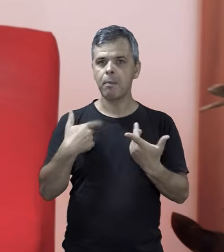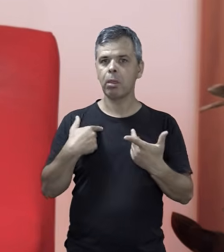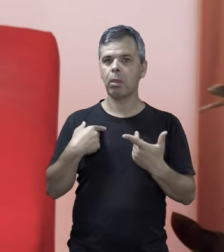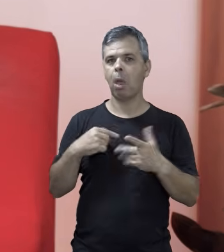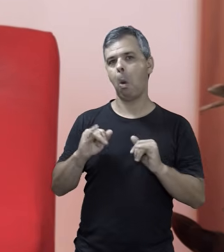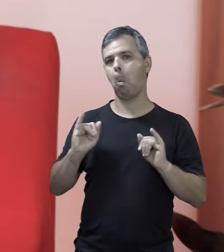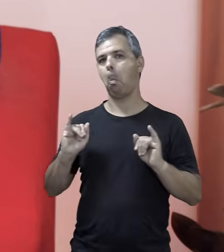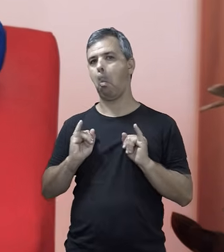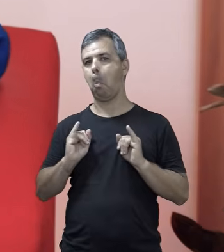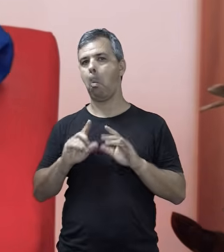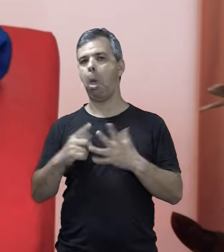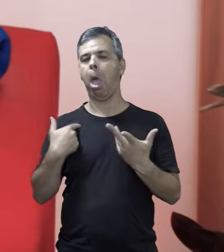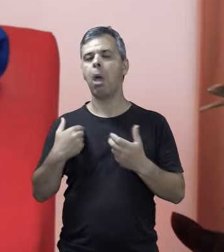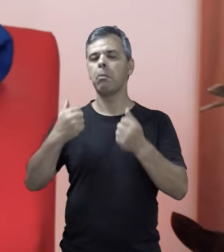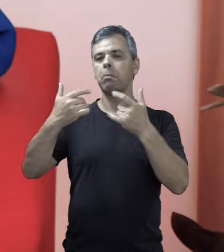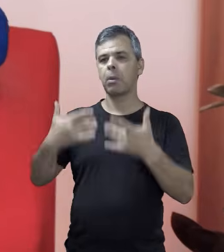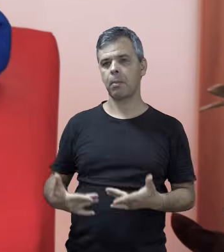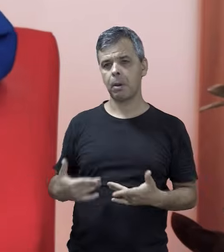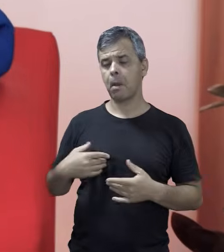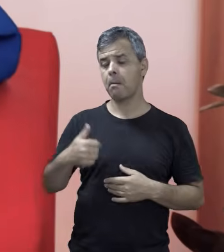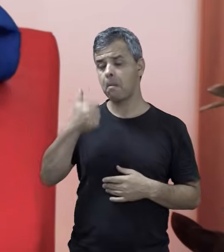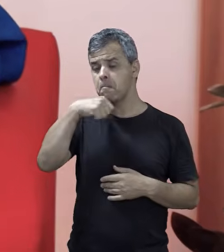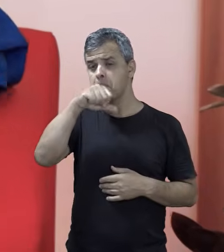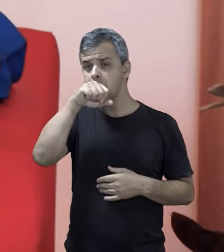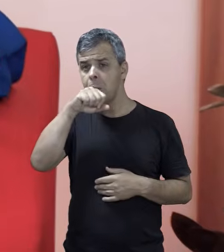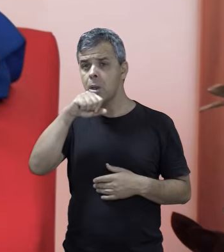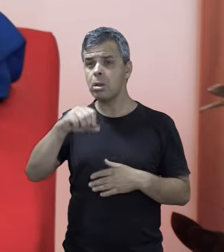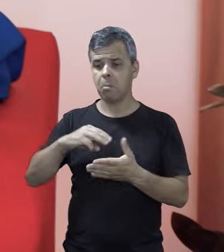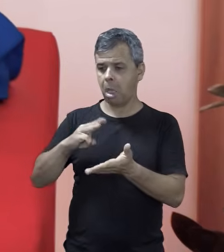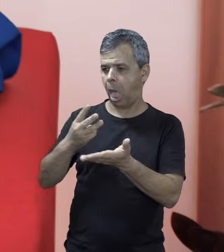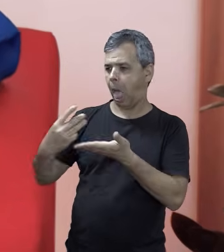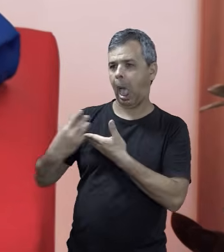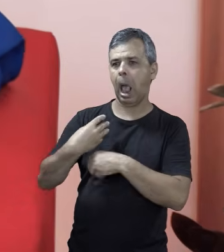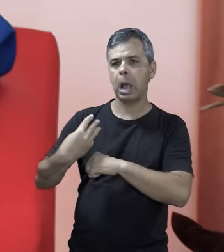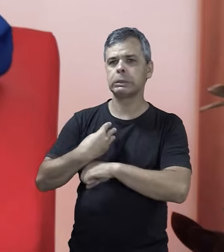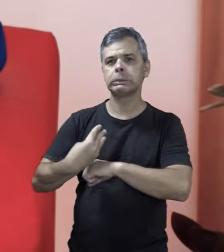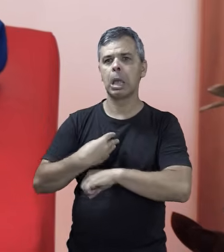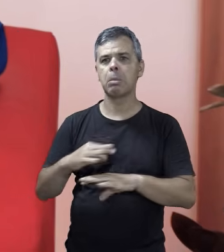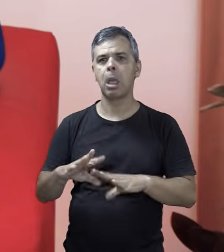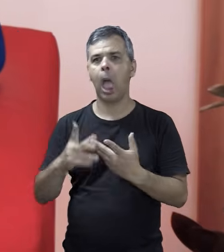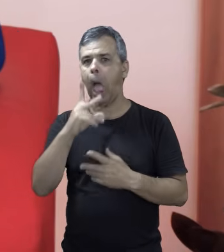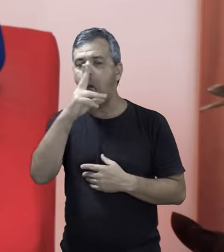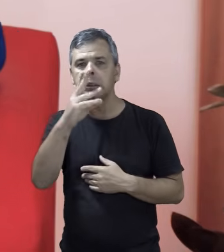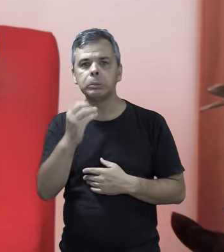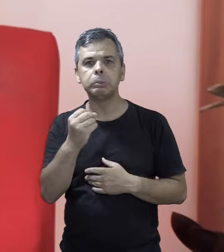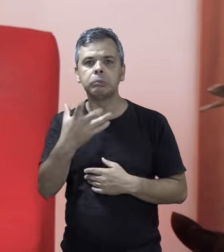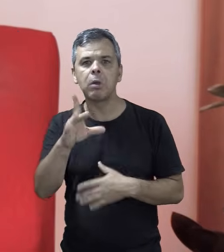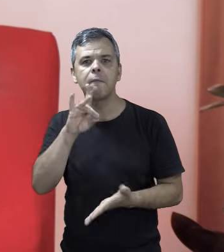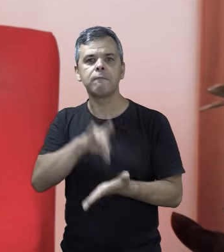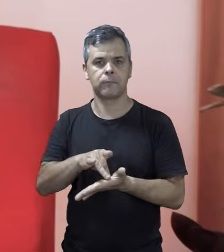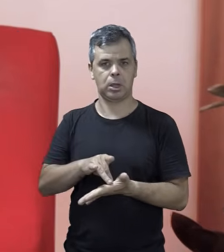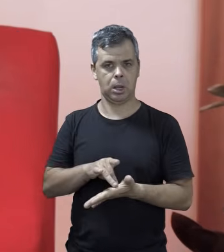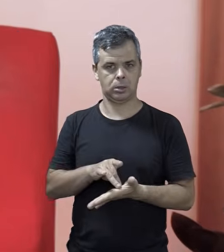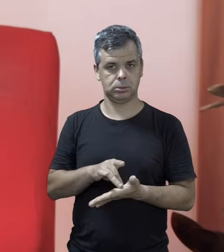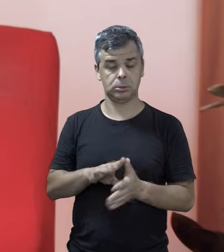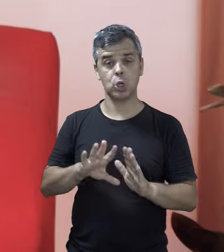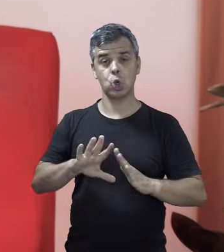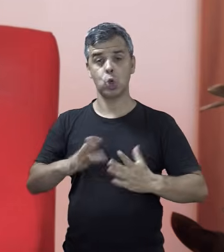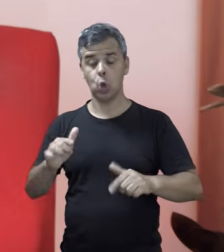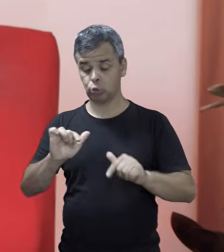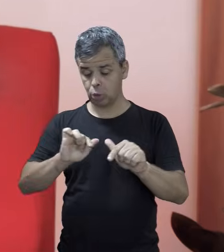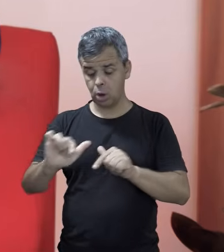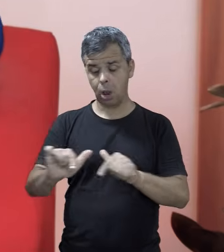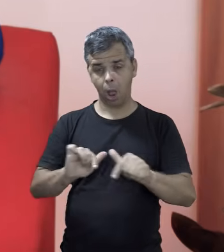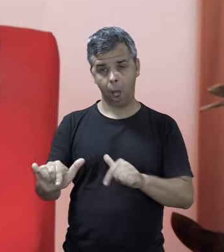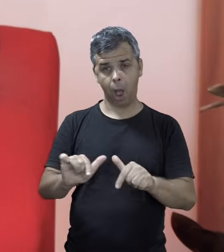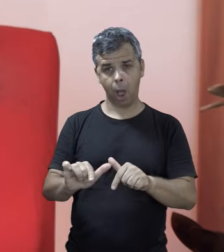cômodo. Eu digo isso pela minha própria mãe. Ela recebe as coisas no WhatsApp e ela acha que aquilo ali é verdade. Então, o nosso trabalho